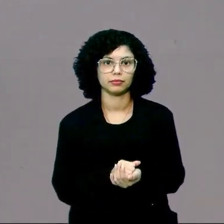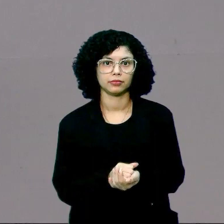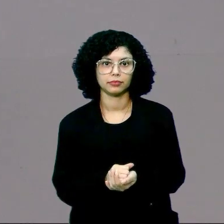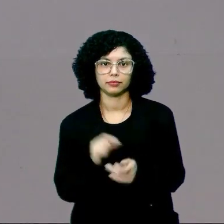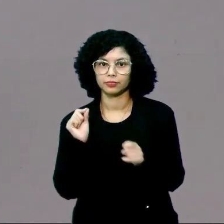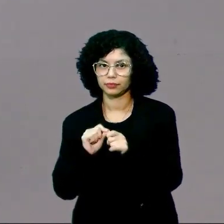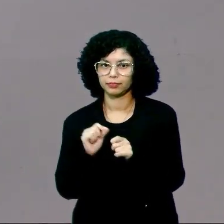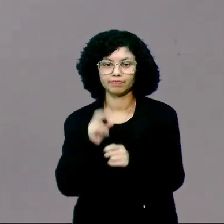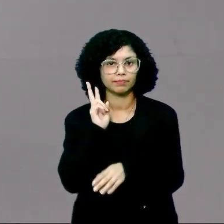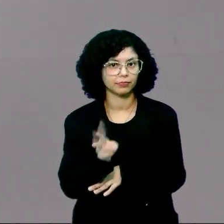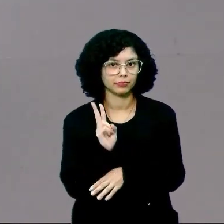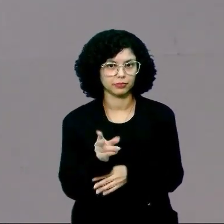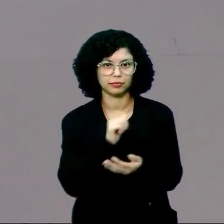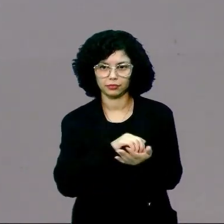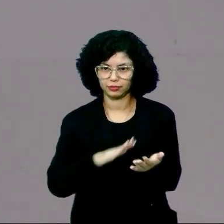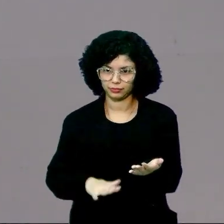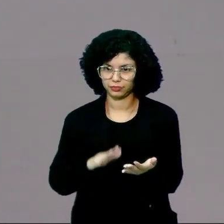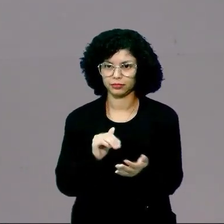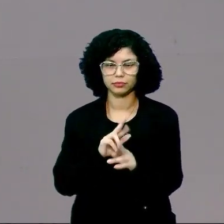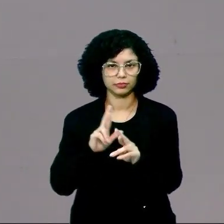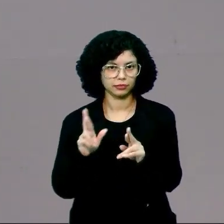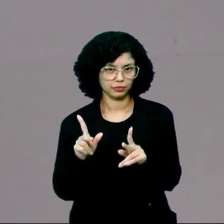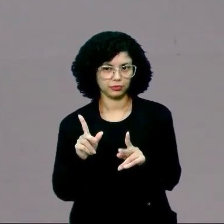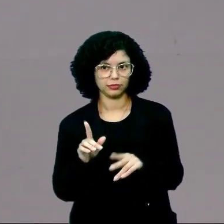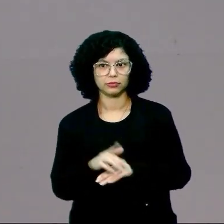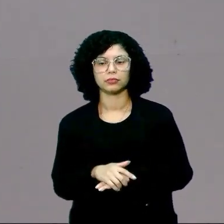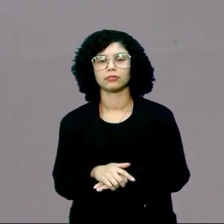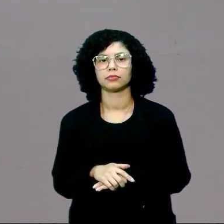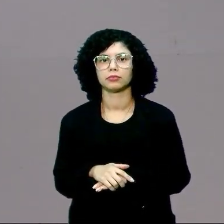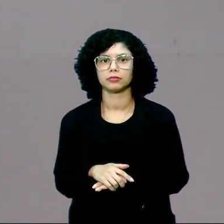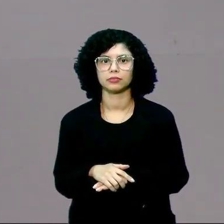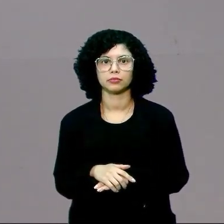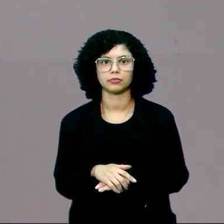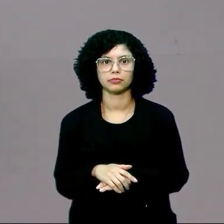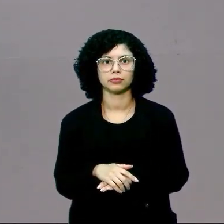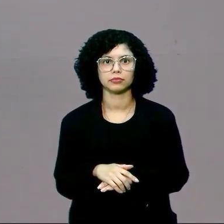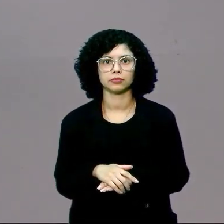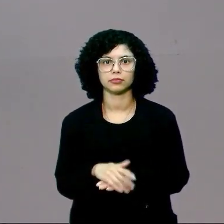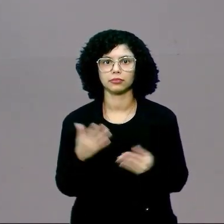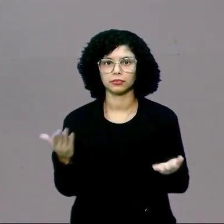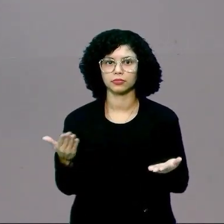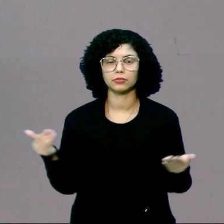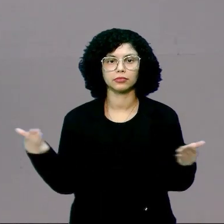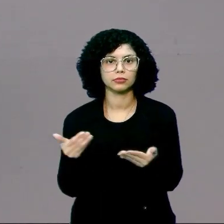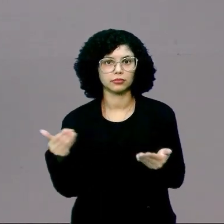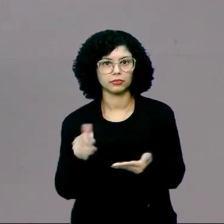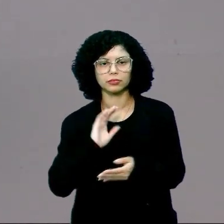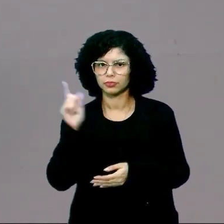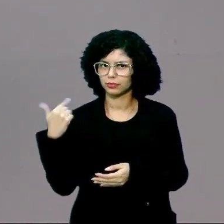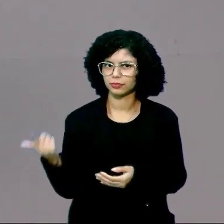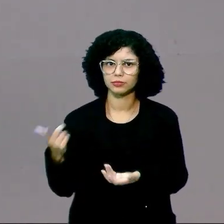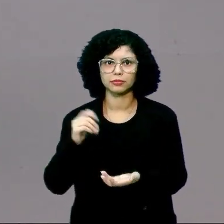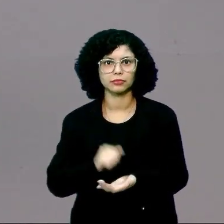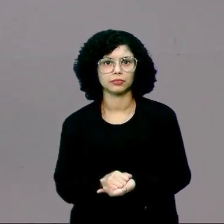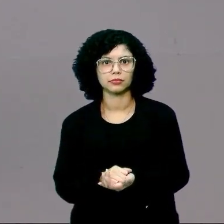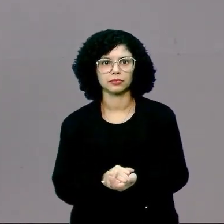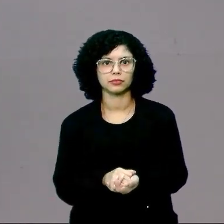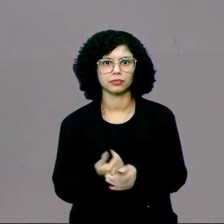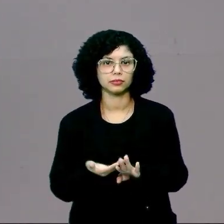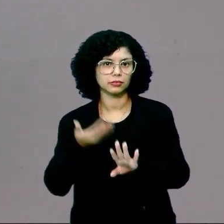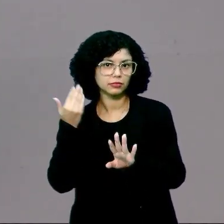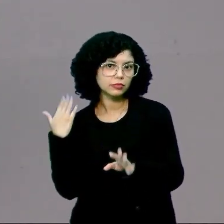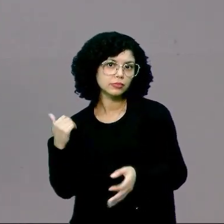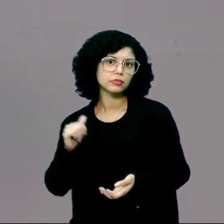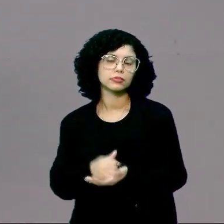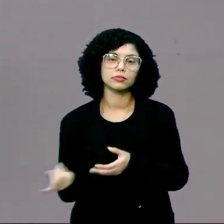não fazem as mesmas atividades, né? Então, as atividades de lazer são outras, né?